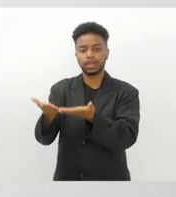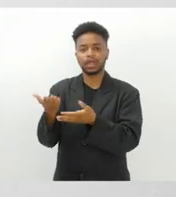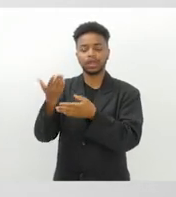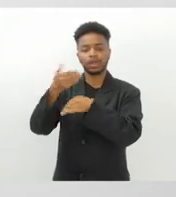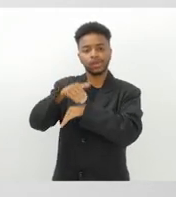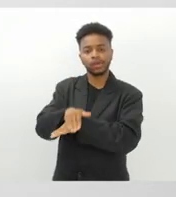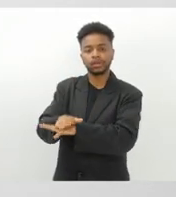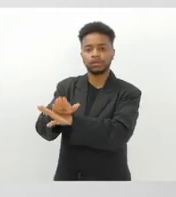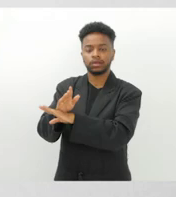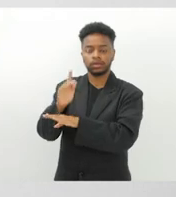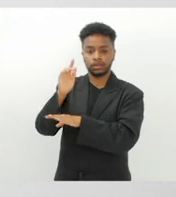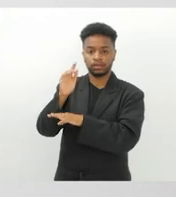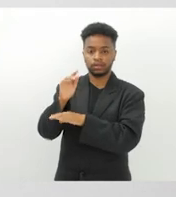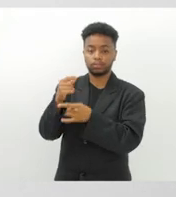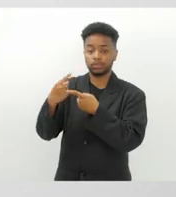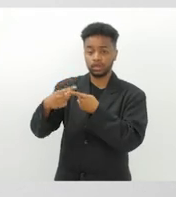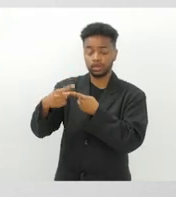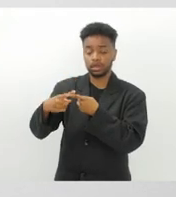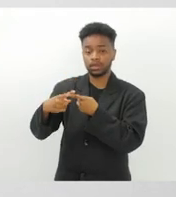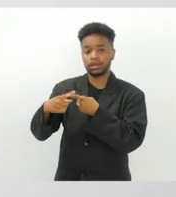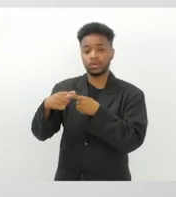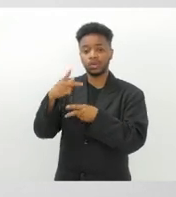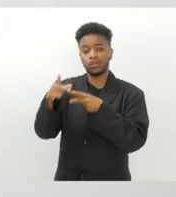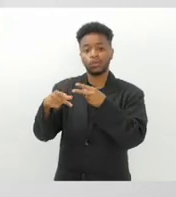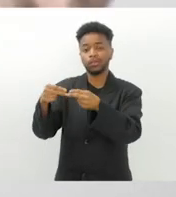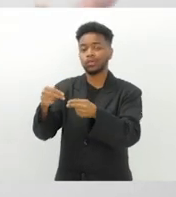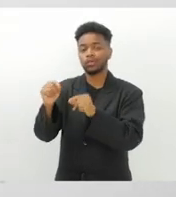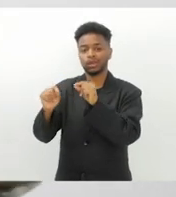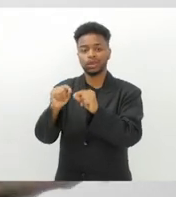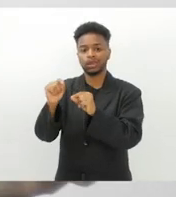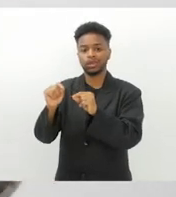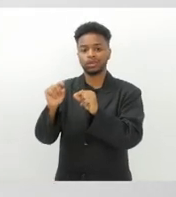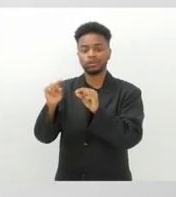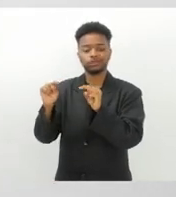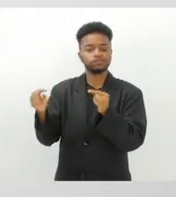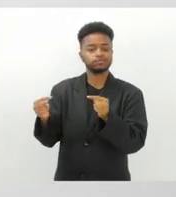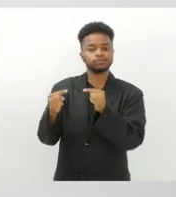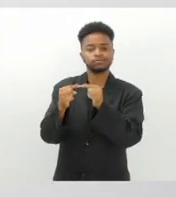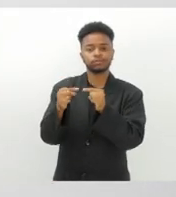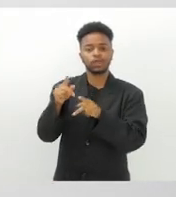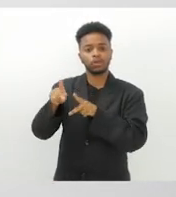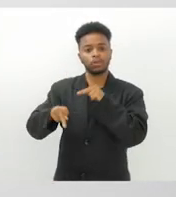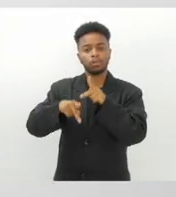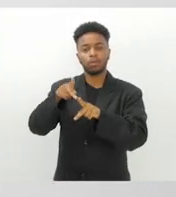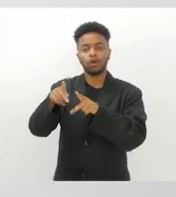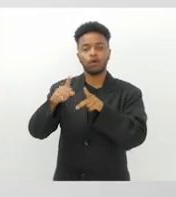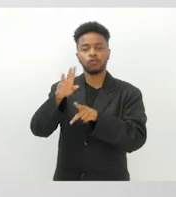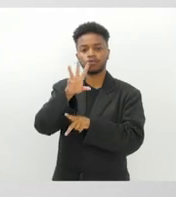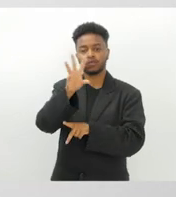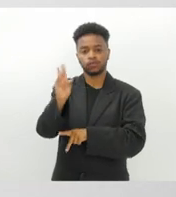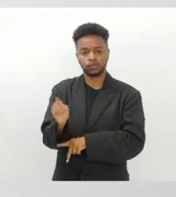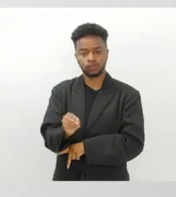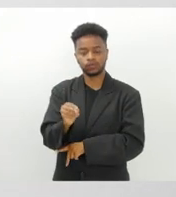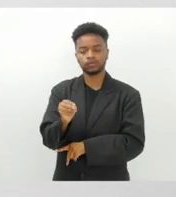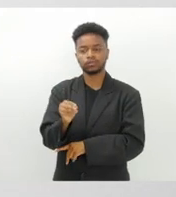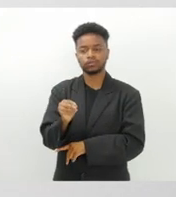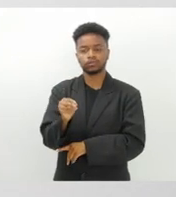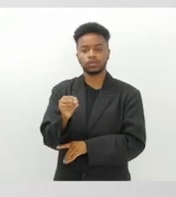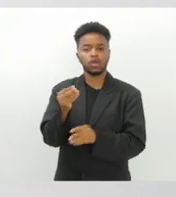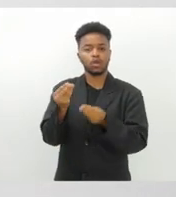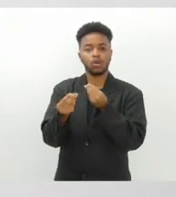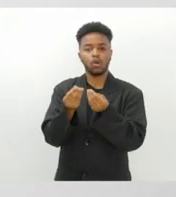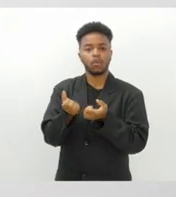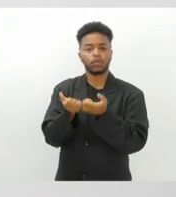Iemanjá são, digamos, o cartão postal dos povos de terreiro para, né,